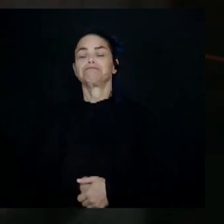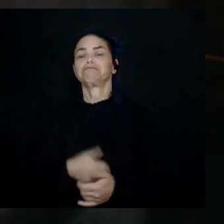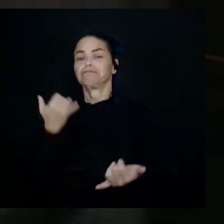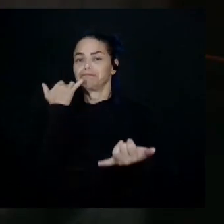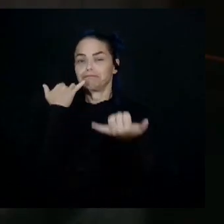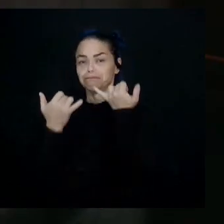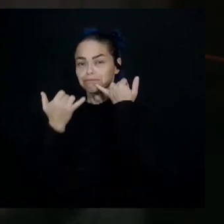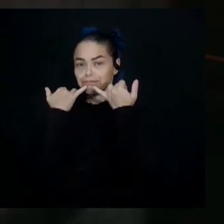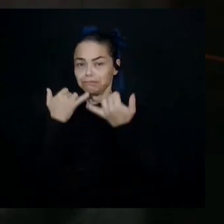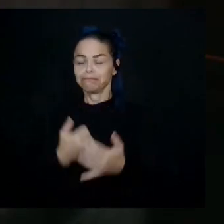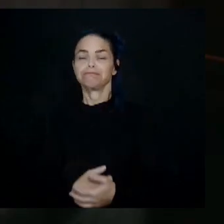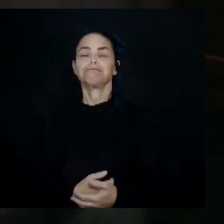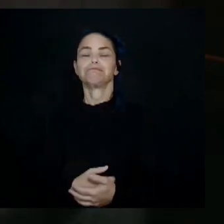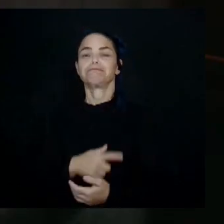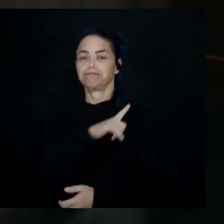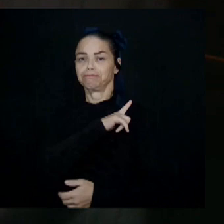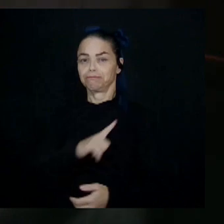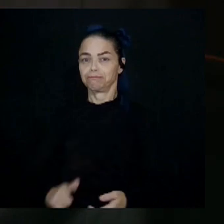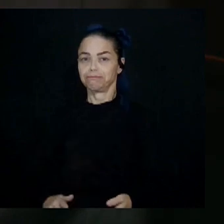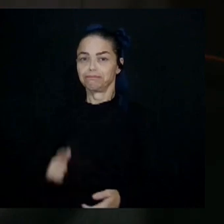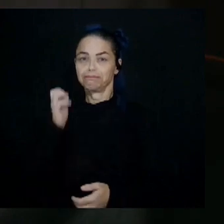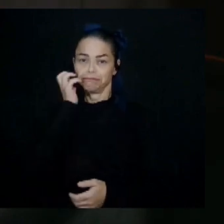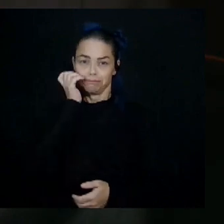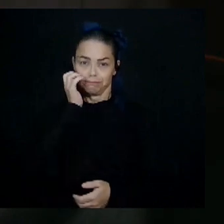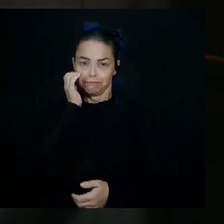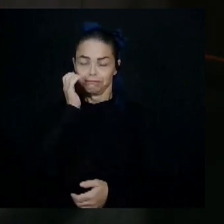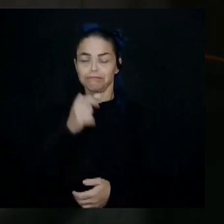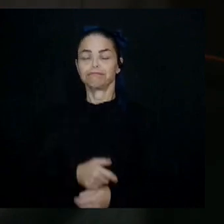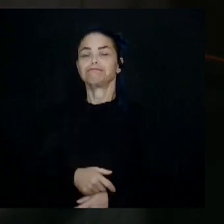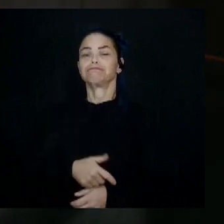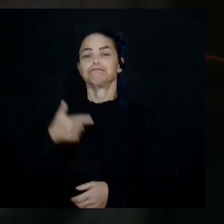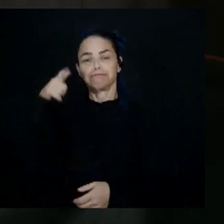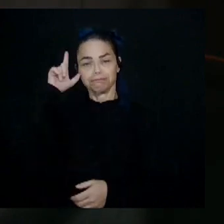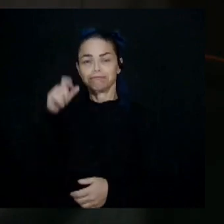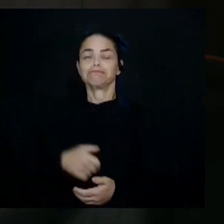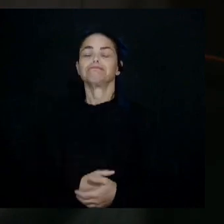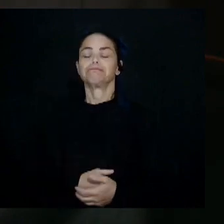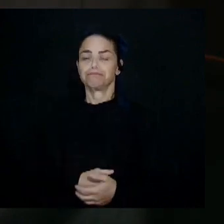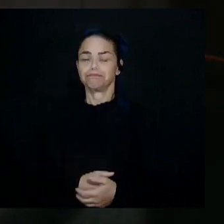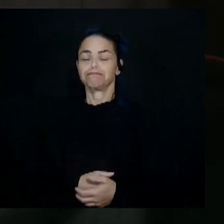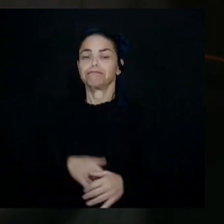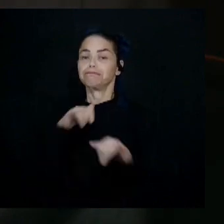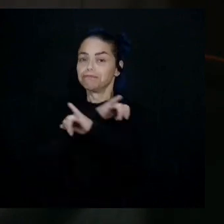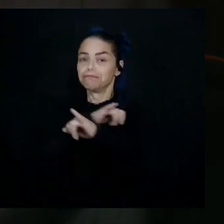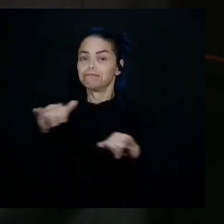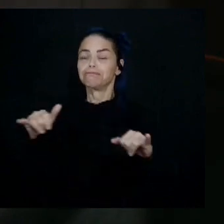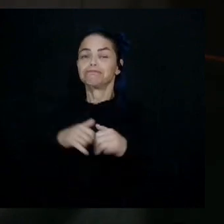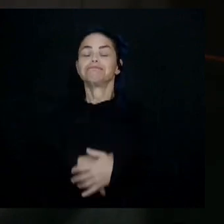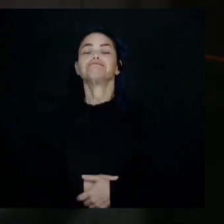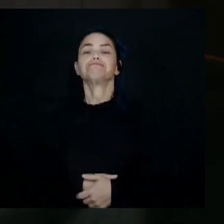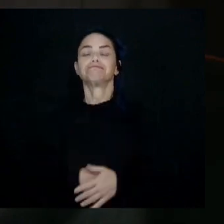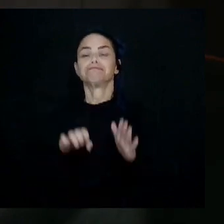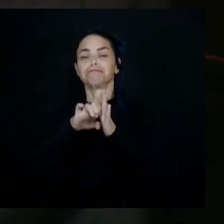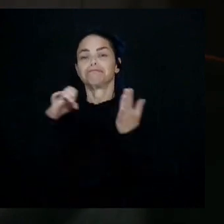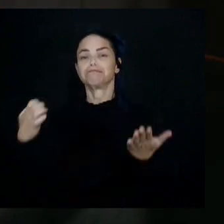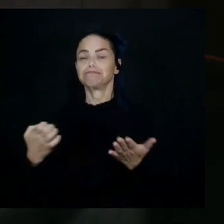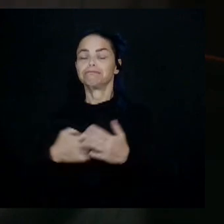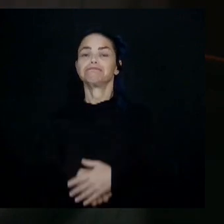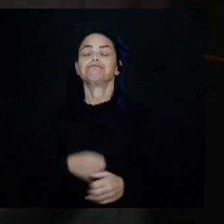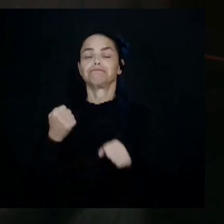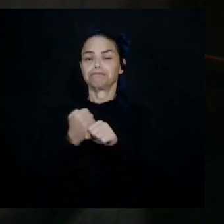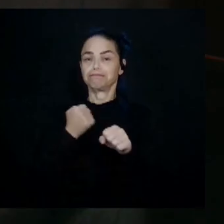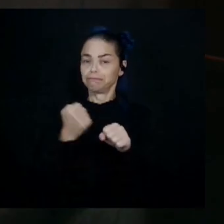você. O governador do estado de São Paulo esteve aqui em Campinas ontem e anunciou a publicação do edital para a construção do